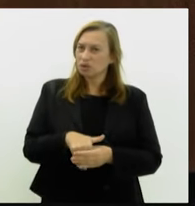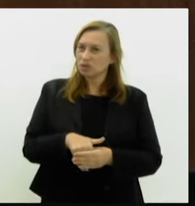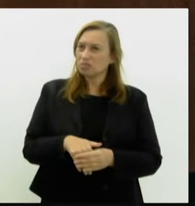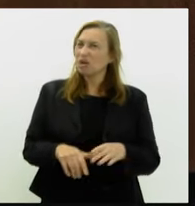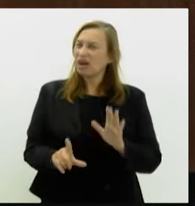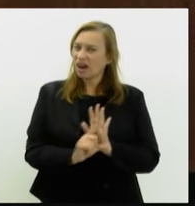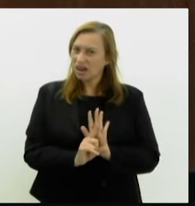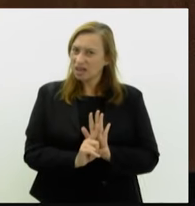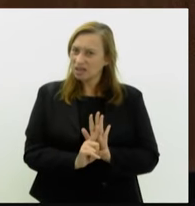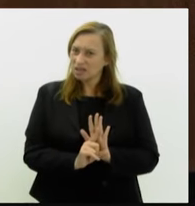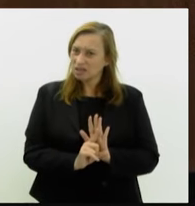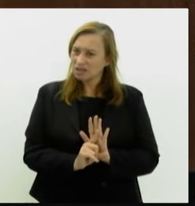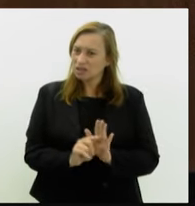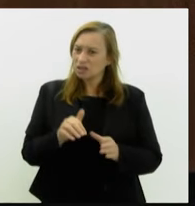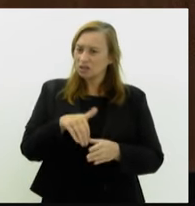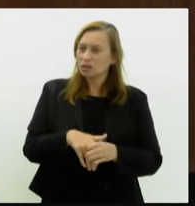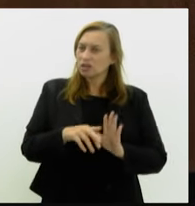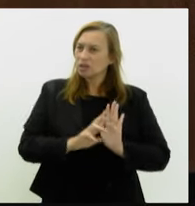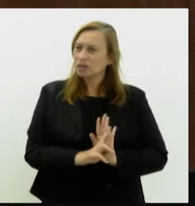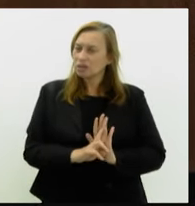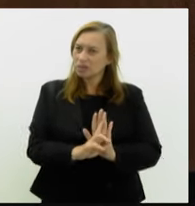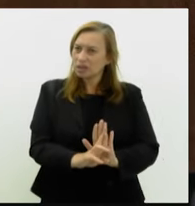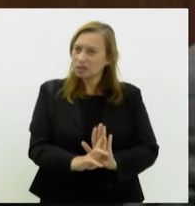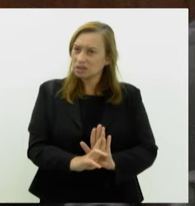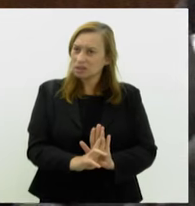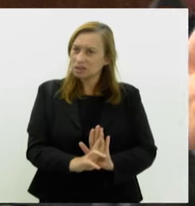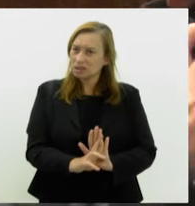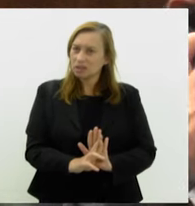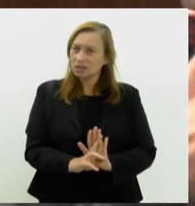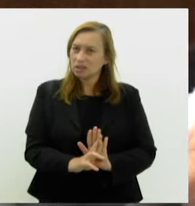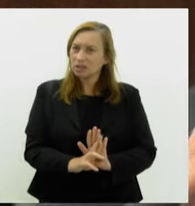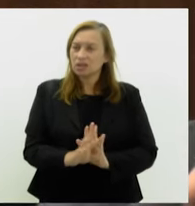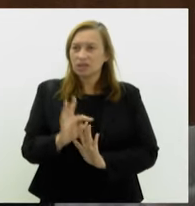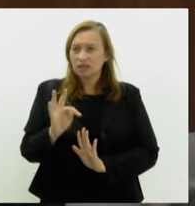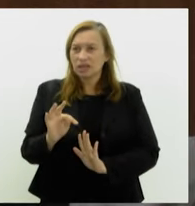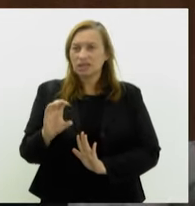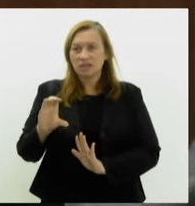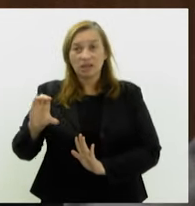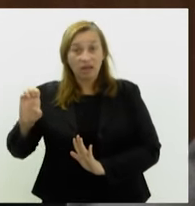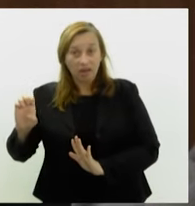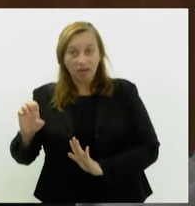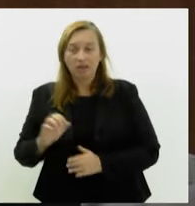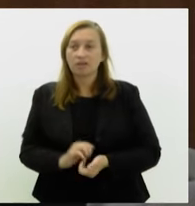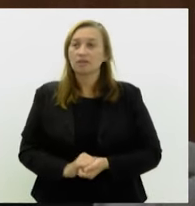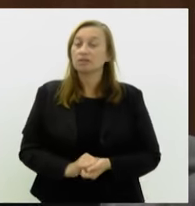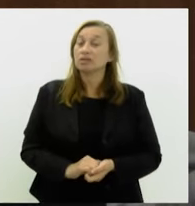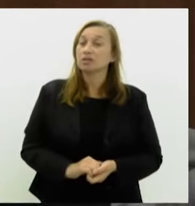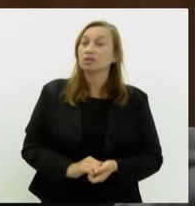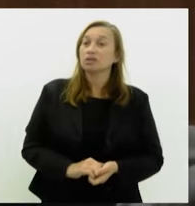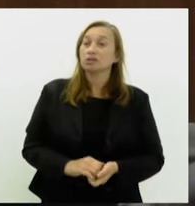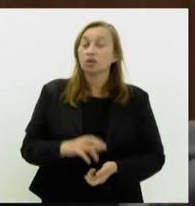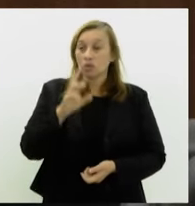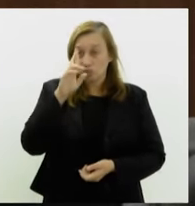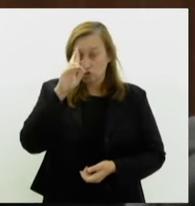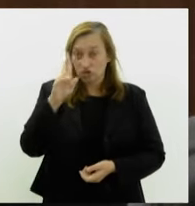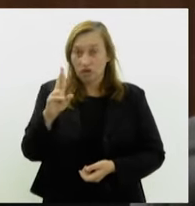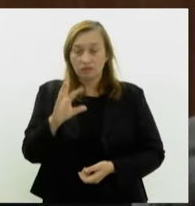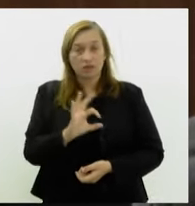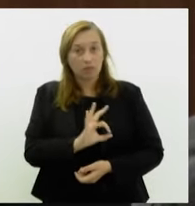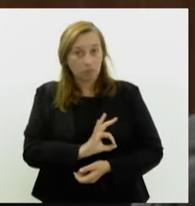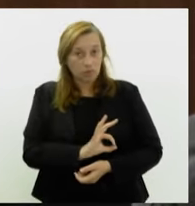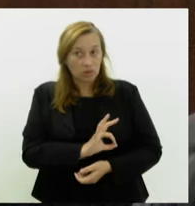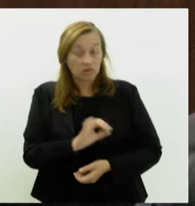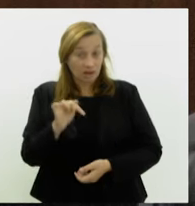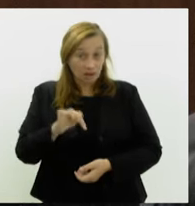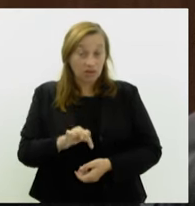votamos leis, que votamos os representantes, inclusive do TCE, que votamos, inclusive os chefes da polícia